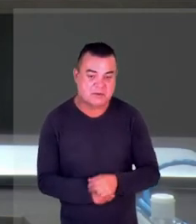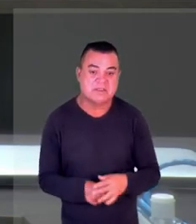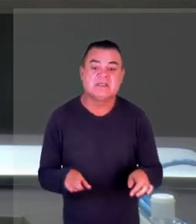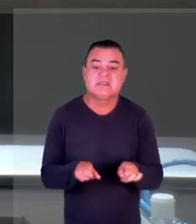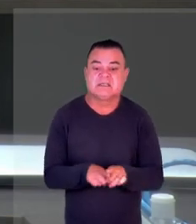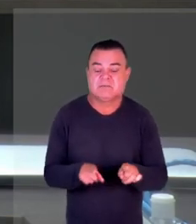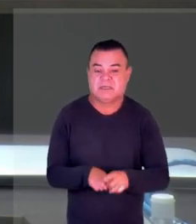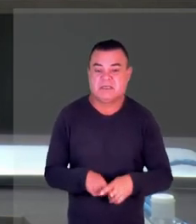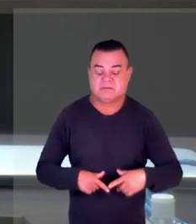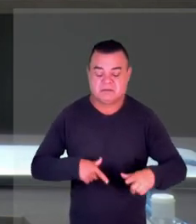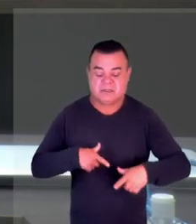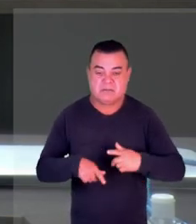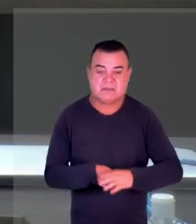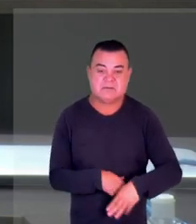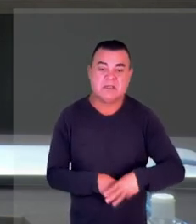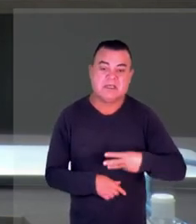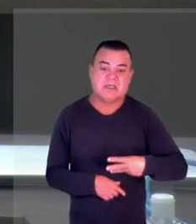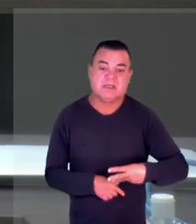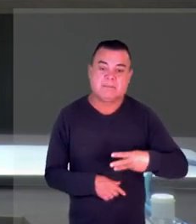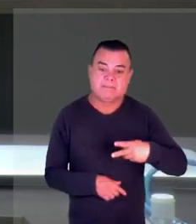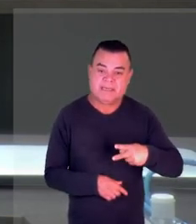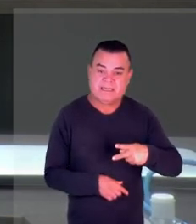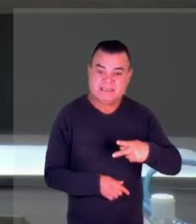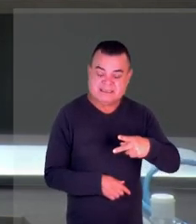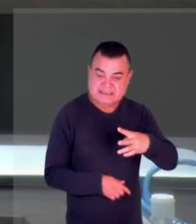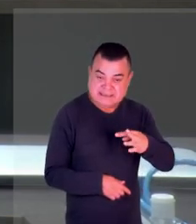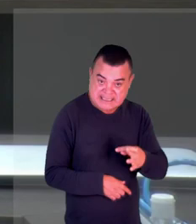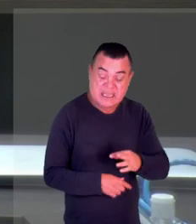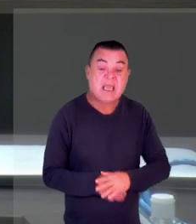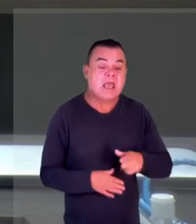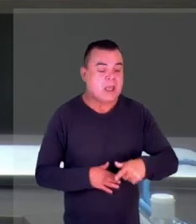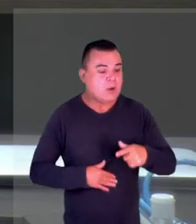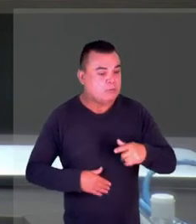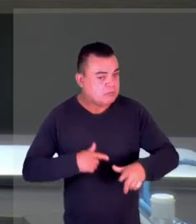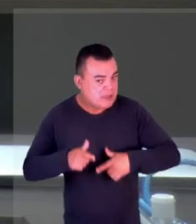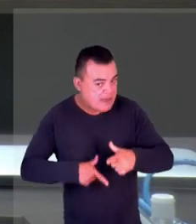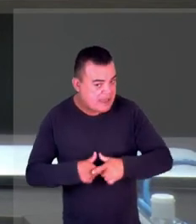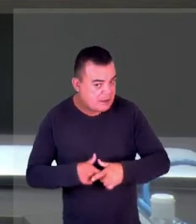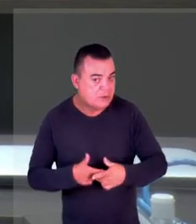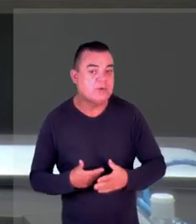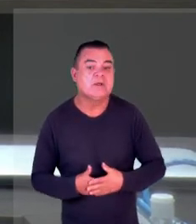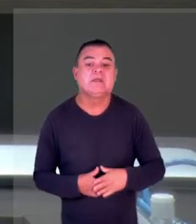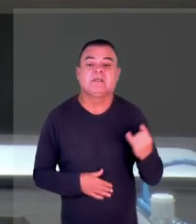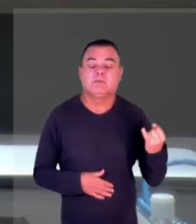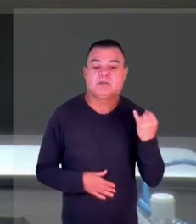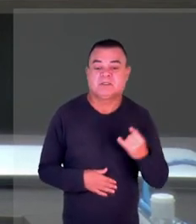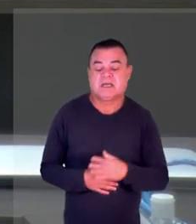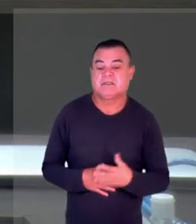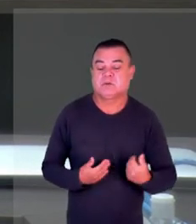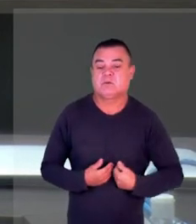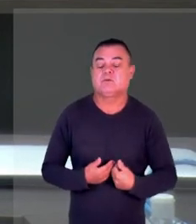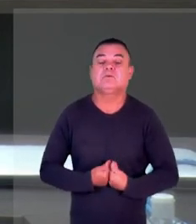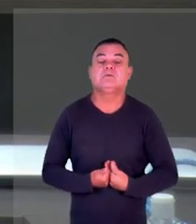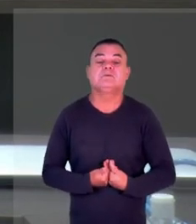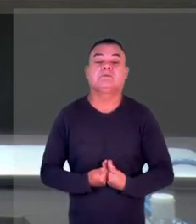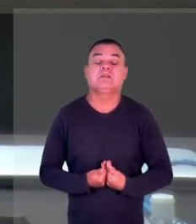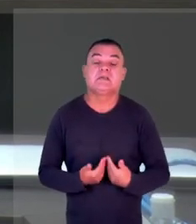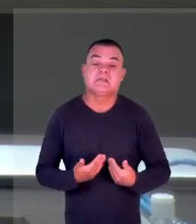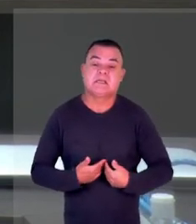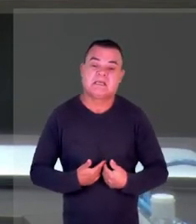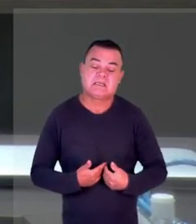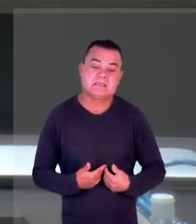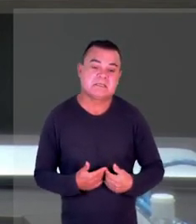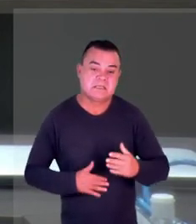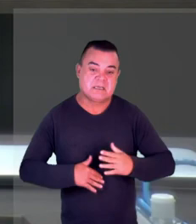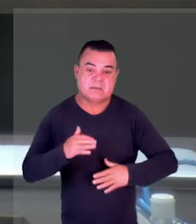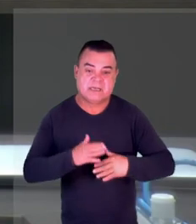mpt é uma atuação extremamente importante quantas ações o ministério público do trabalho tem